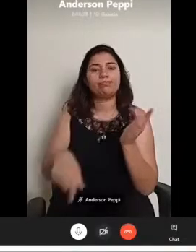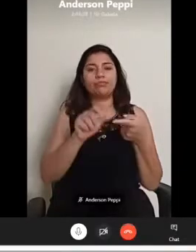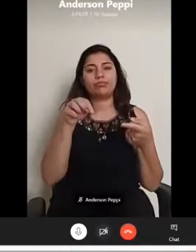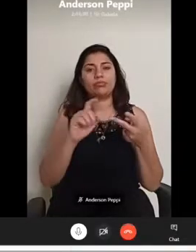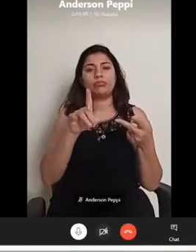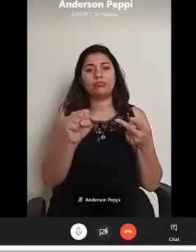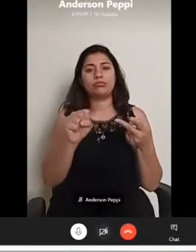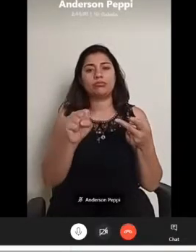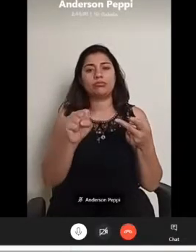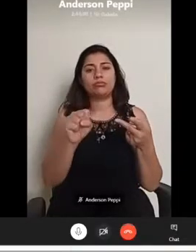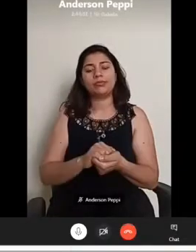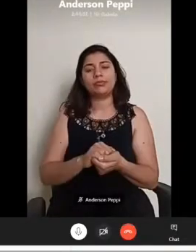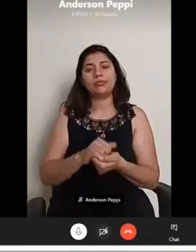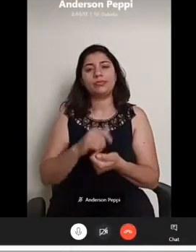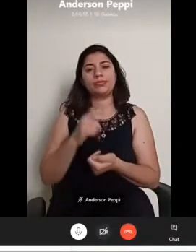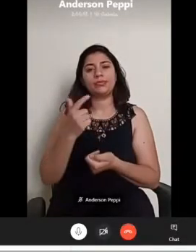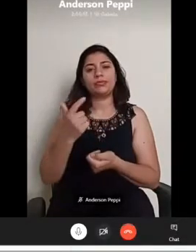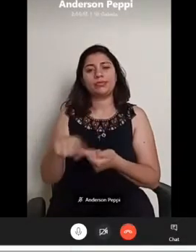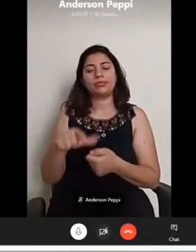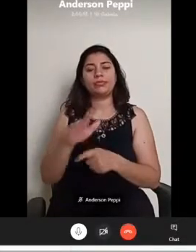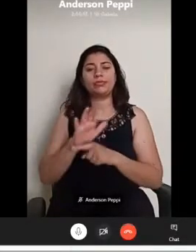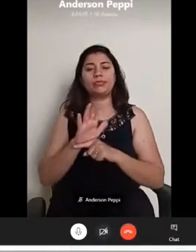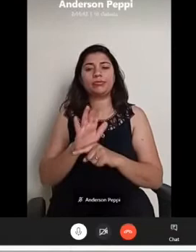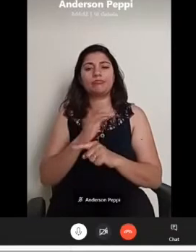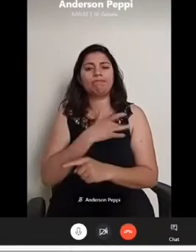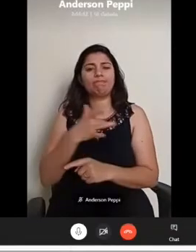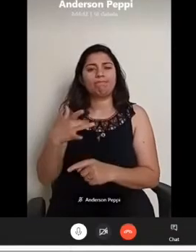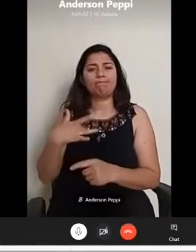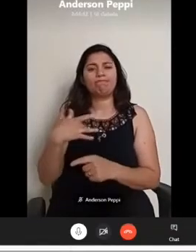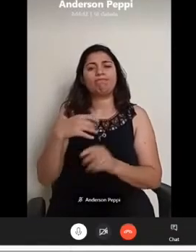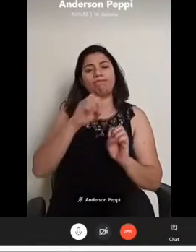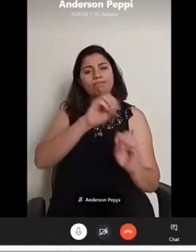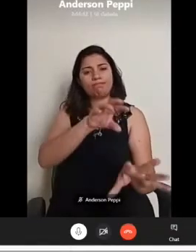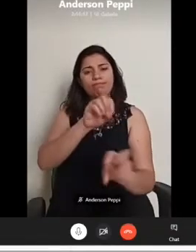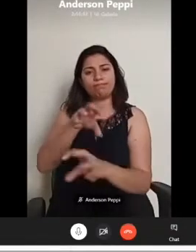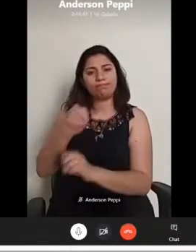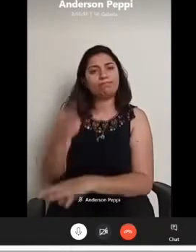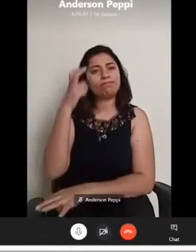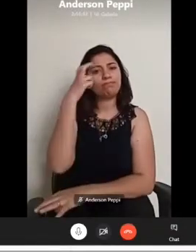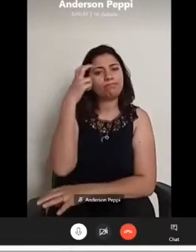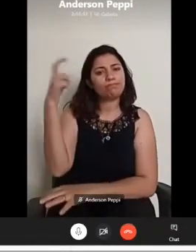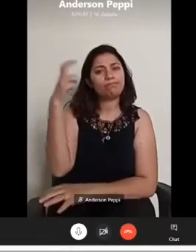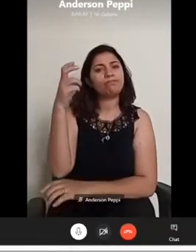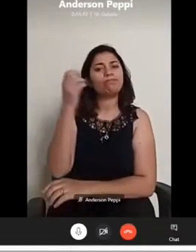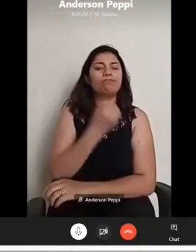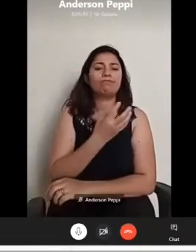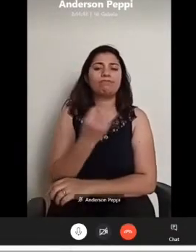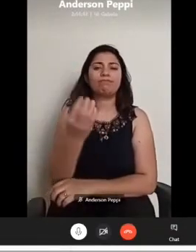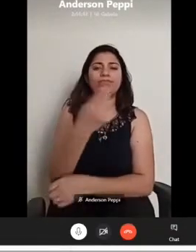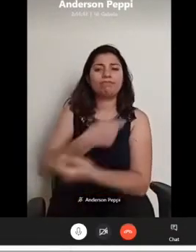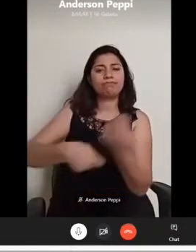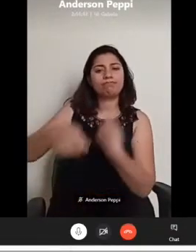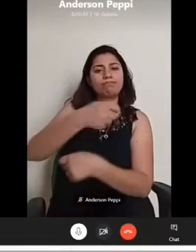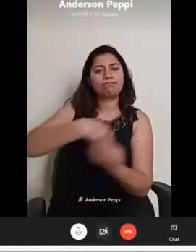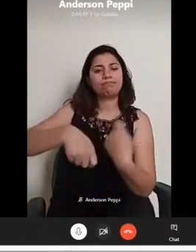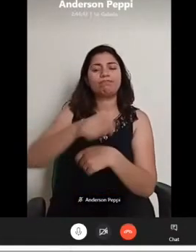Comissão de Saúde, Educação, Cultura, Lazer, Turismo, Meio Ambiente e Assistência